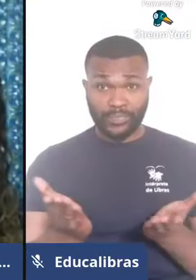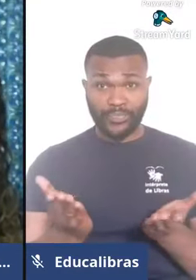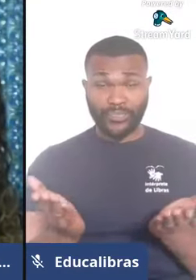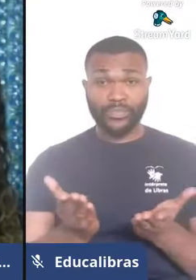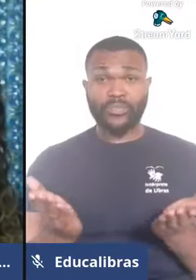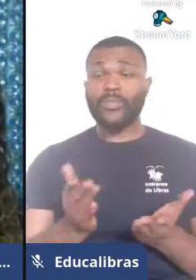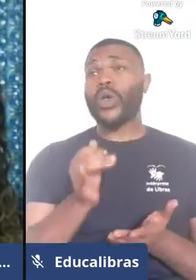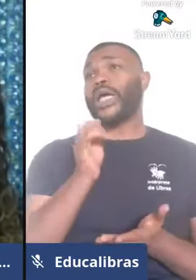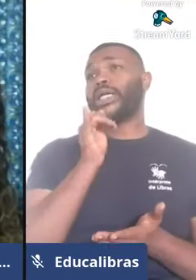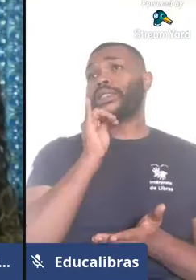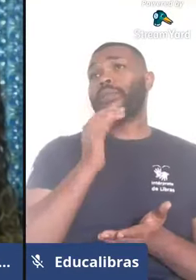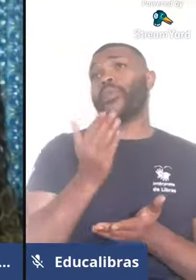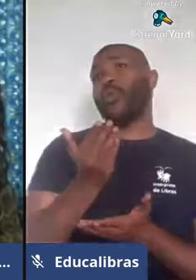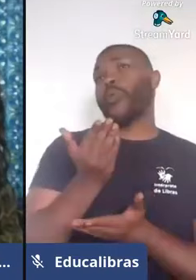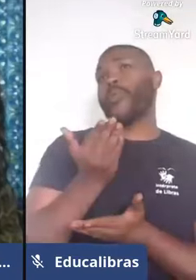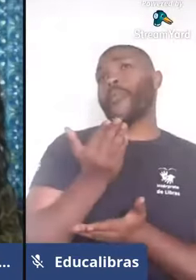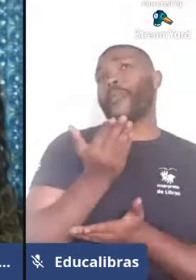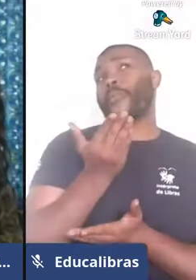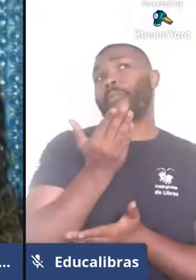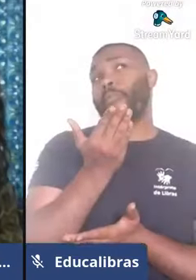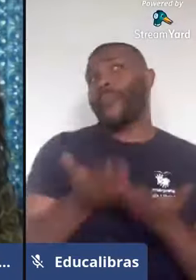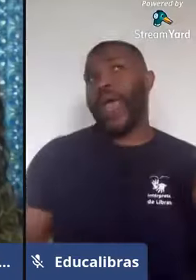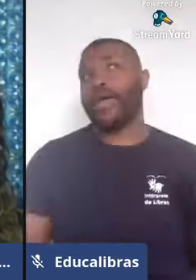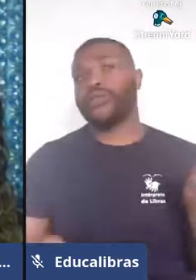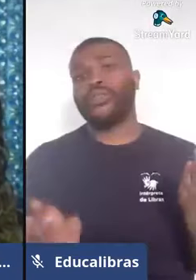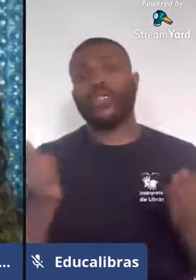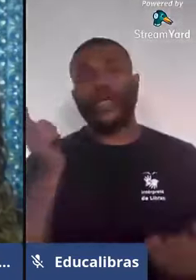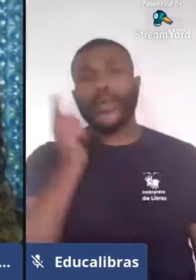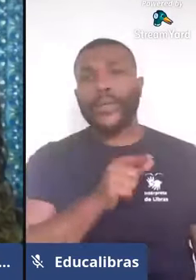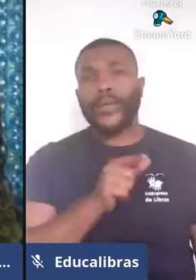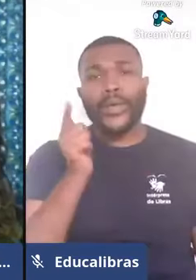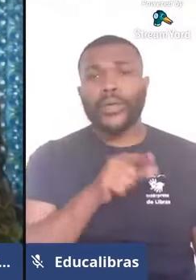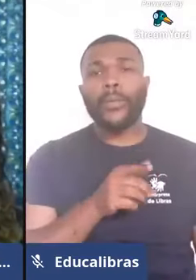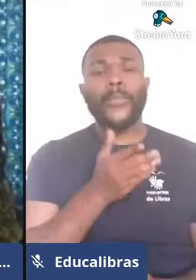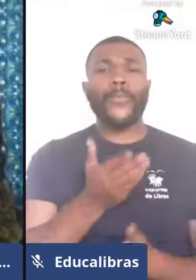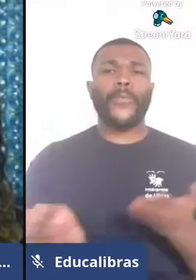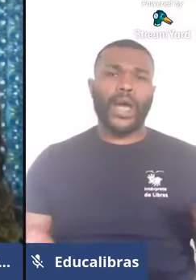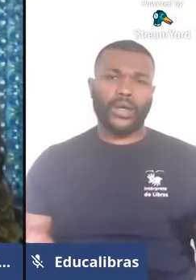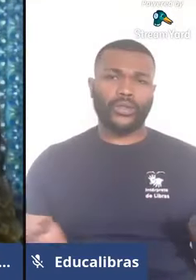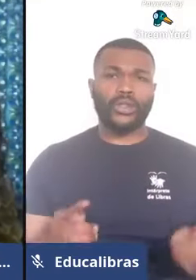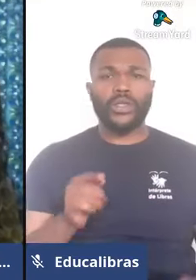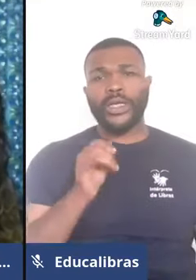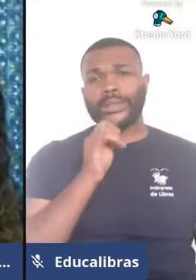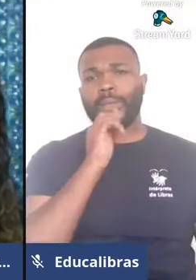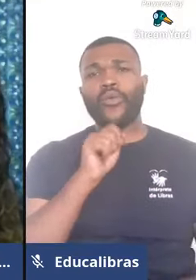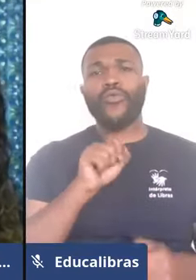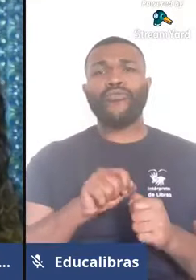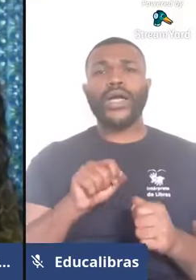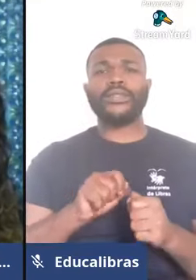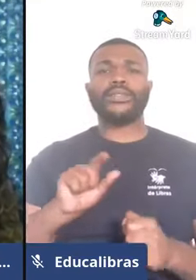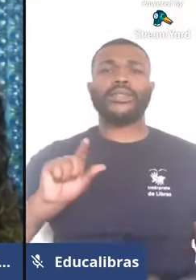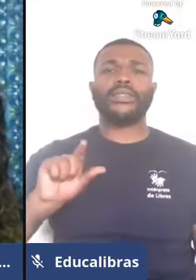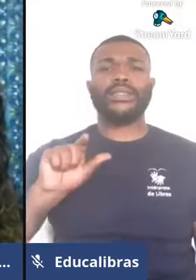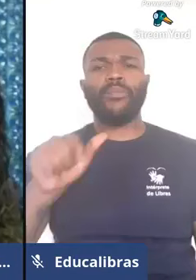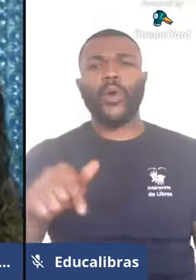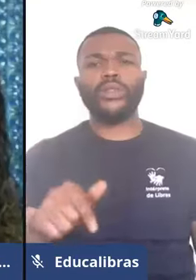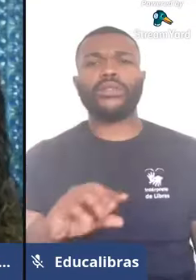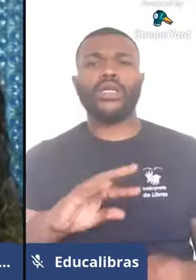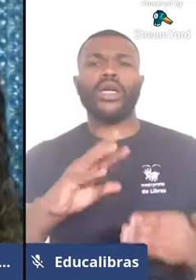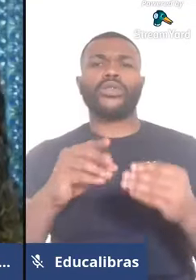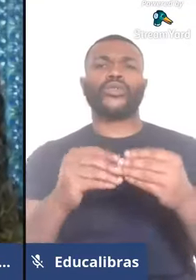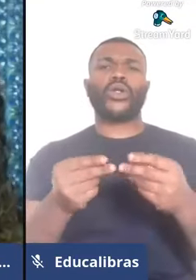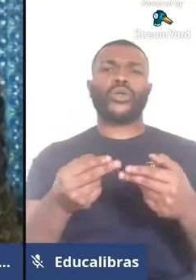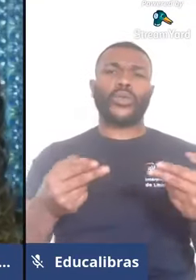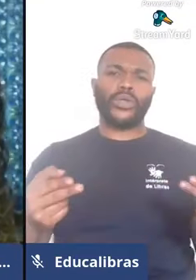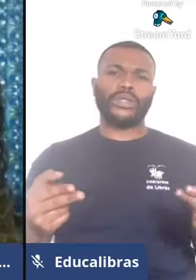perder esse ganho, né, essa vantagem ali, porque quando você faz depois, você adiciona alguma coisa, né, e geralmente você acaba tendo um